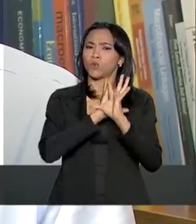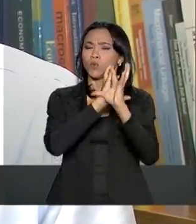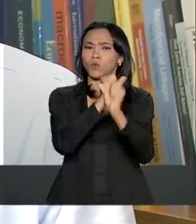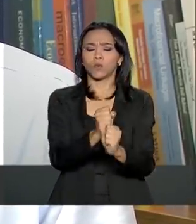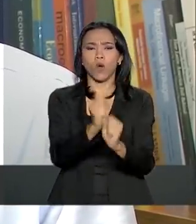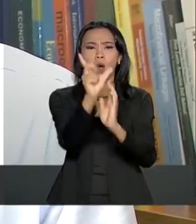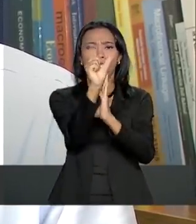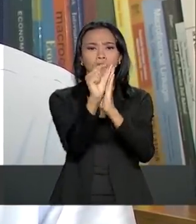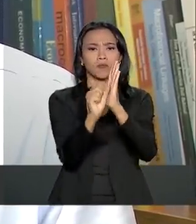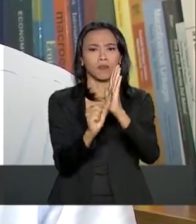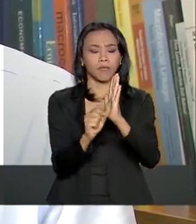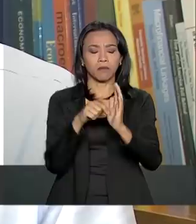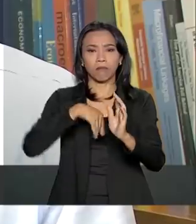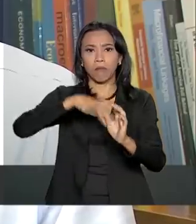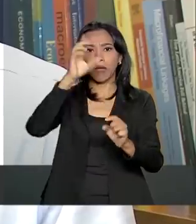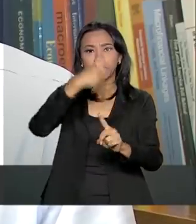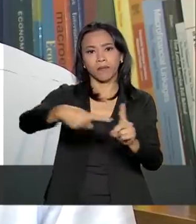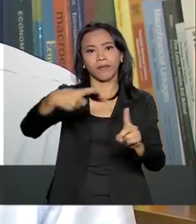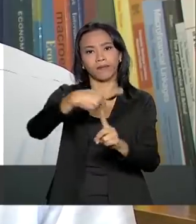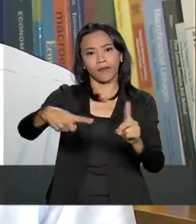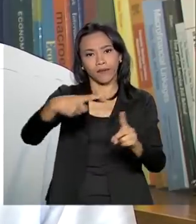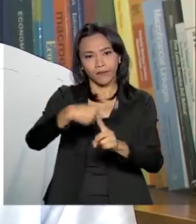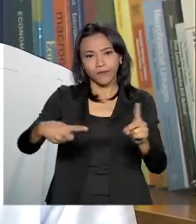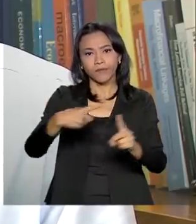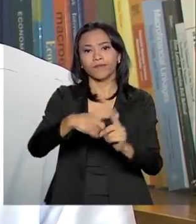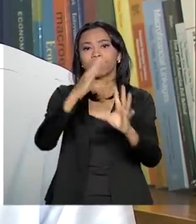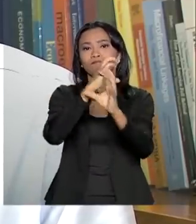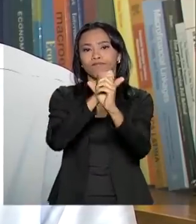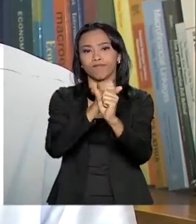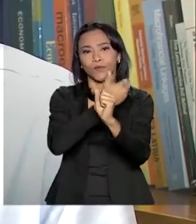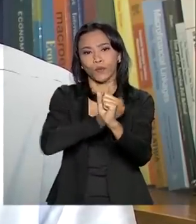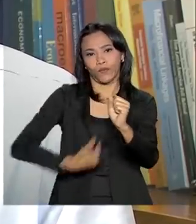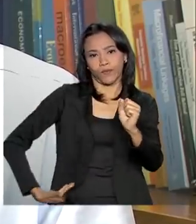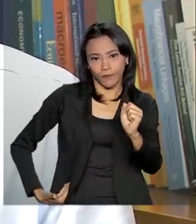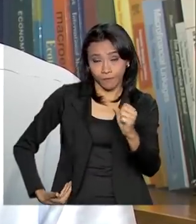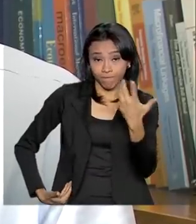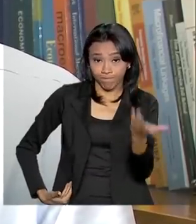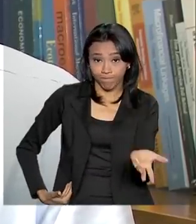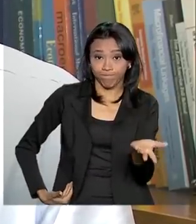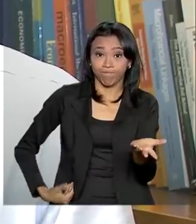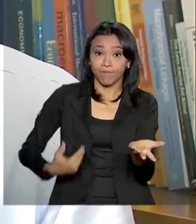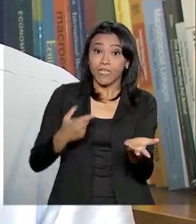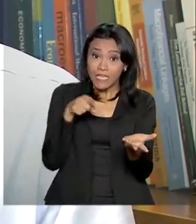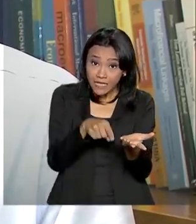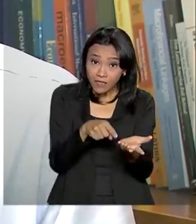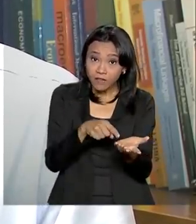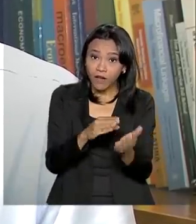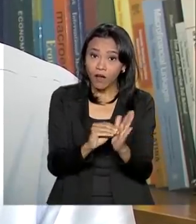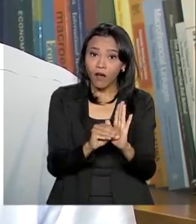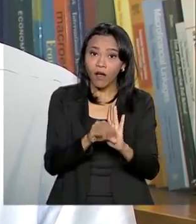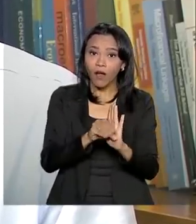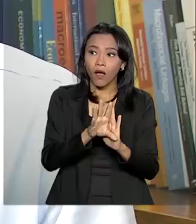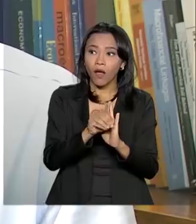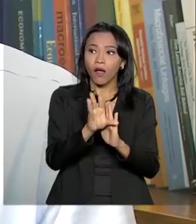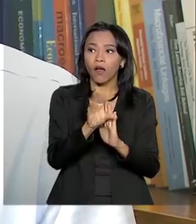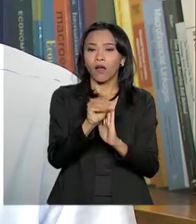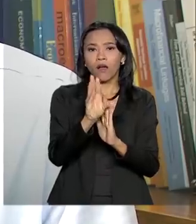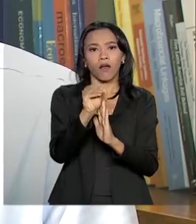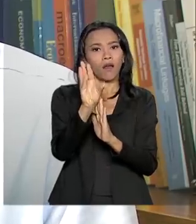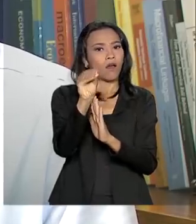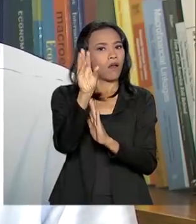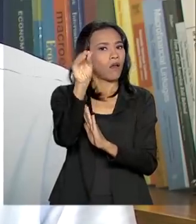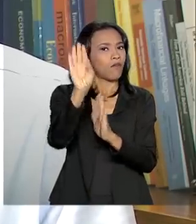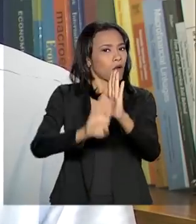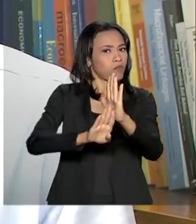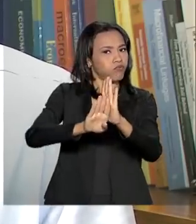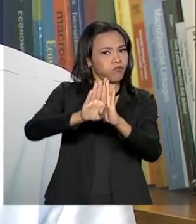consome mais da metade do orçamento da União. E essa despesa vai crescer no tempo, inexoravelmente.